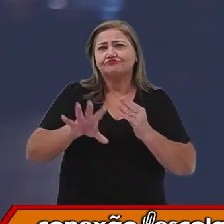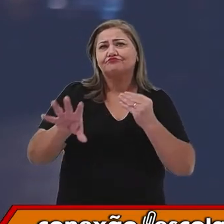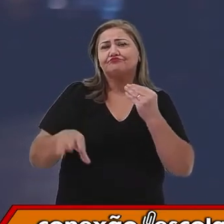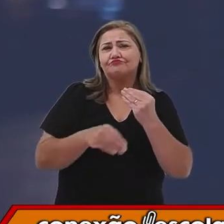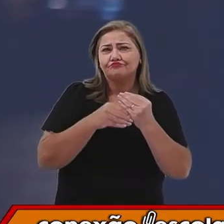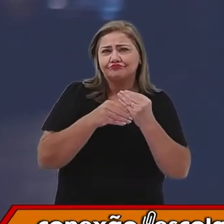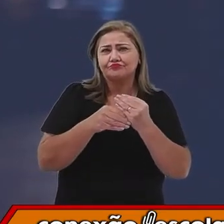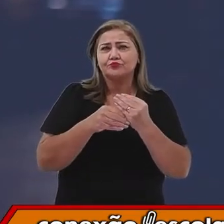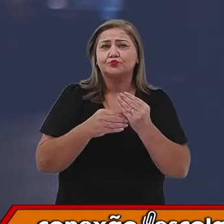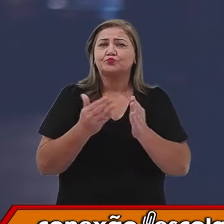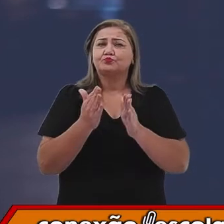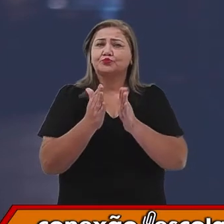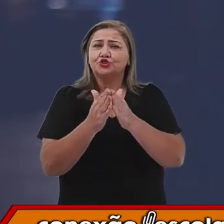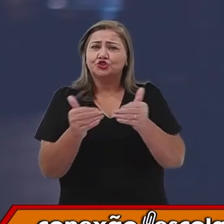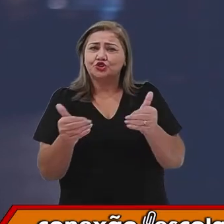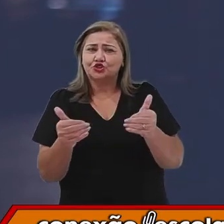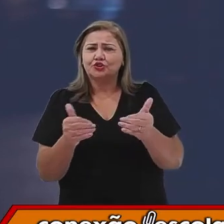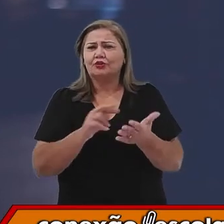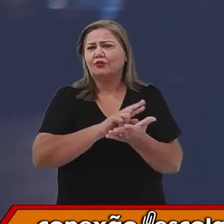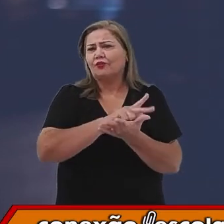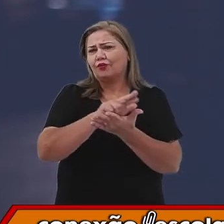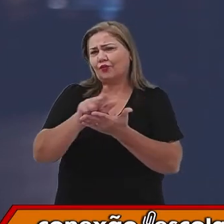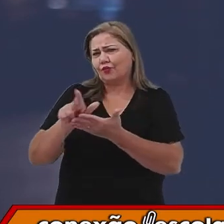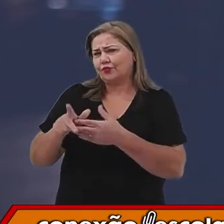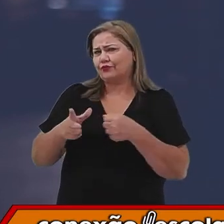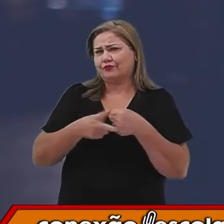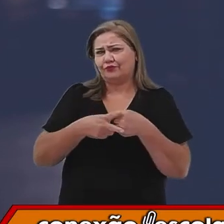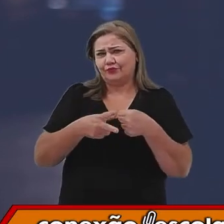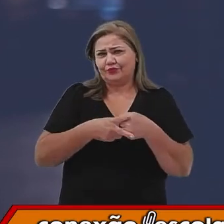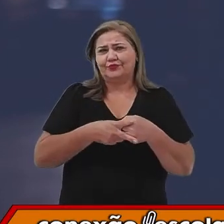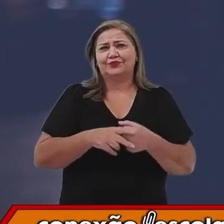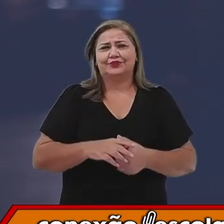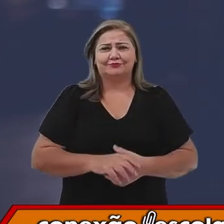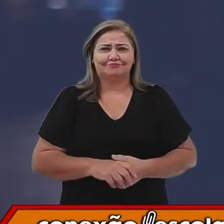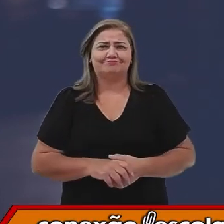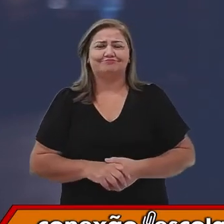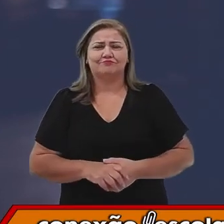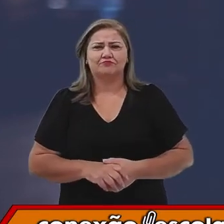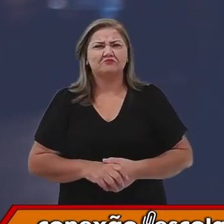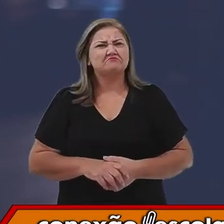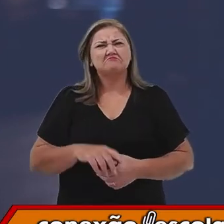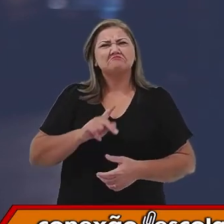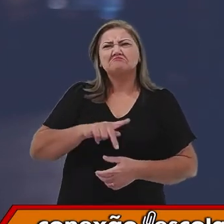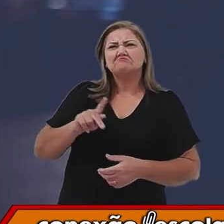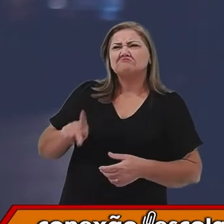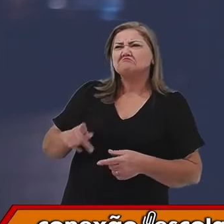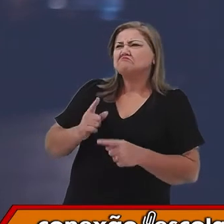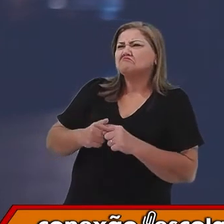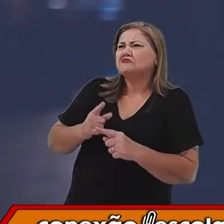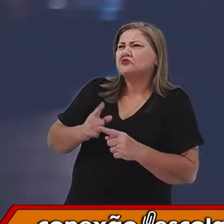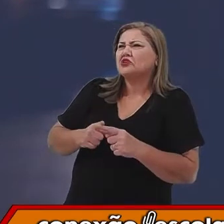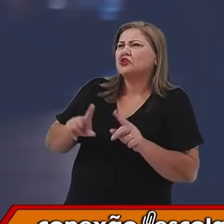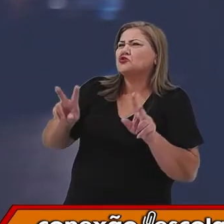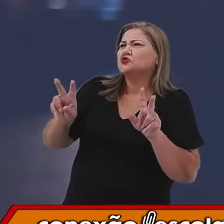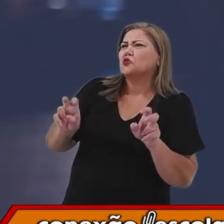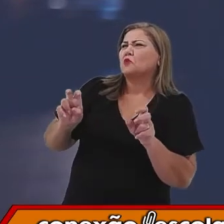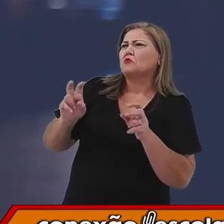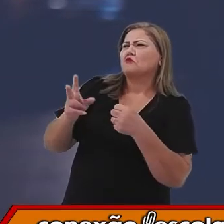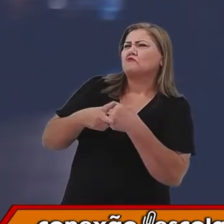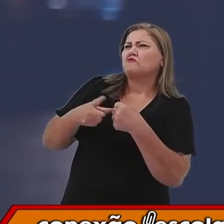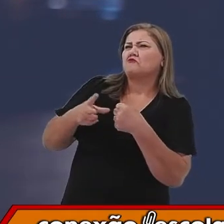argumentar, pedir e tantos outros verbos. Professor, por que o senhor está falando sobre verbos de